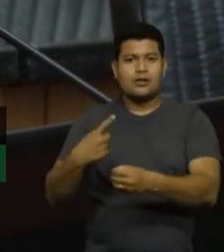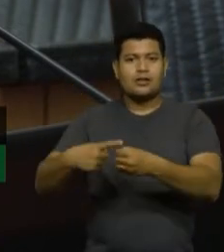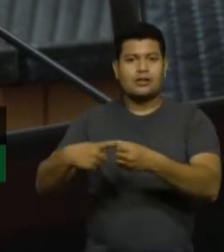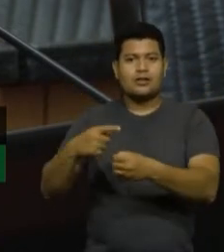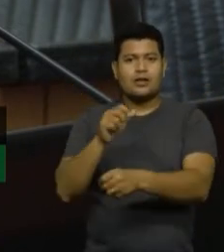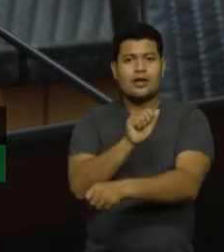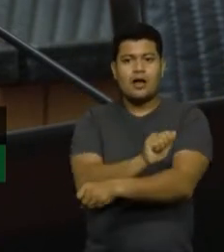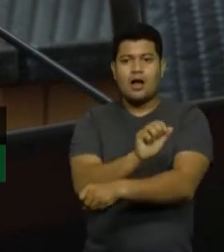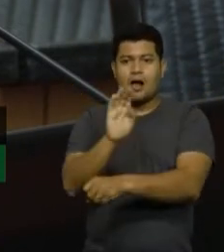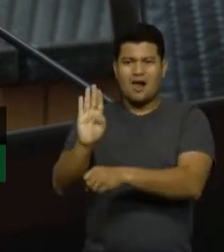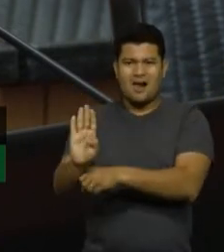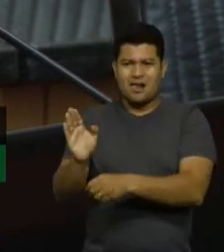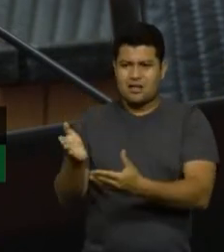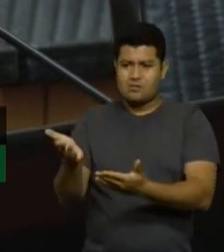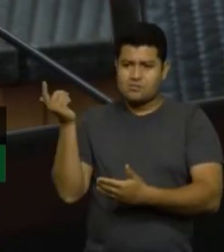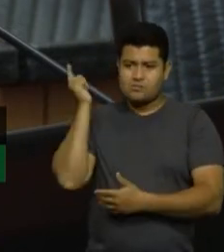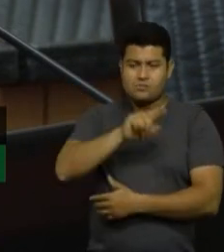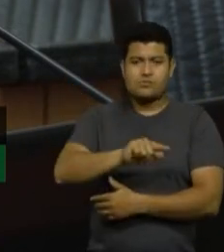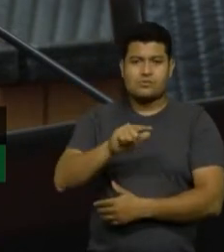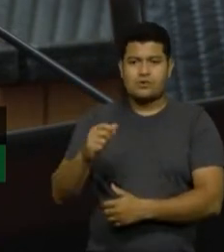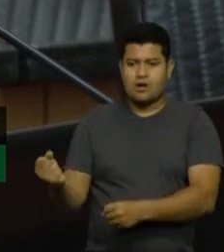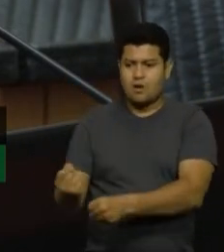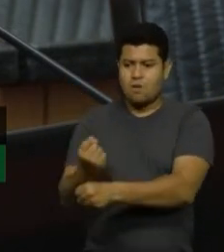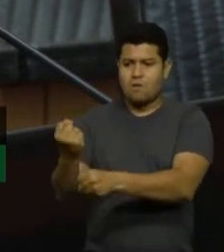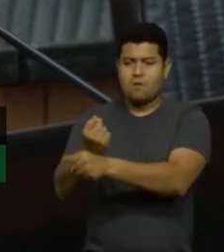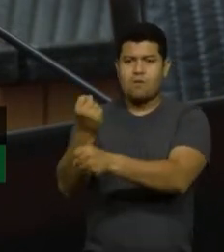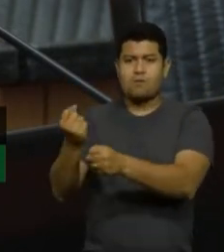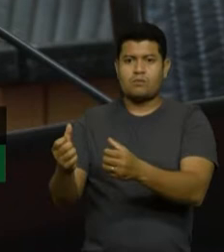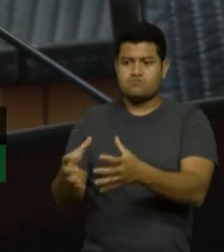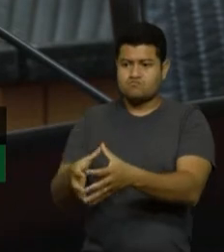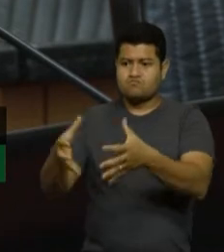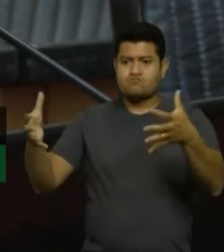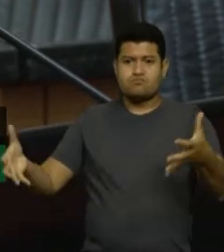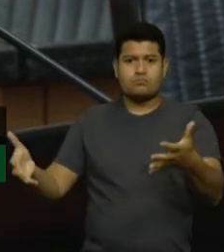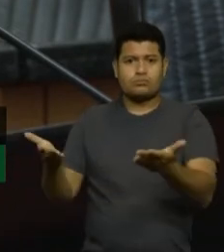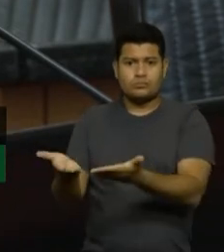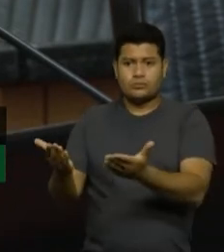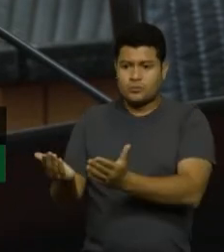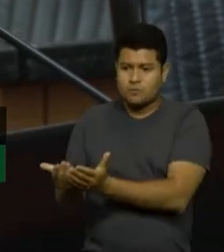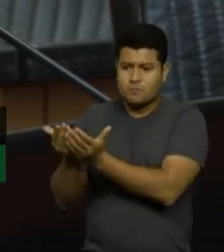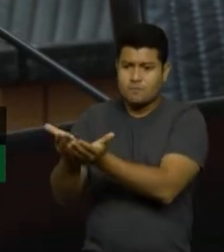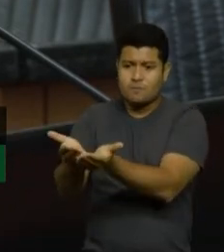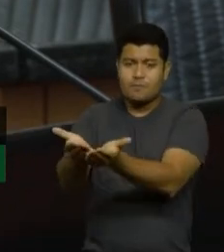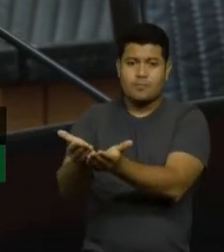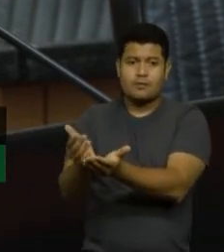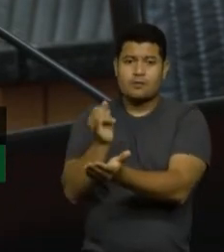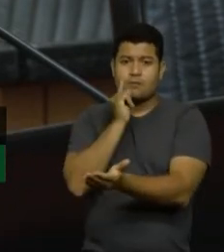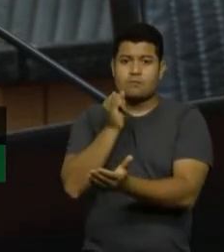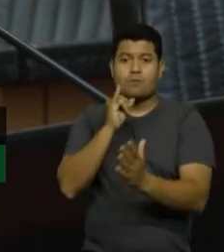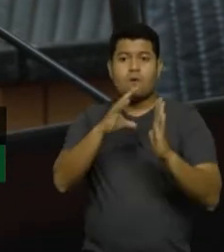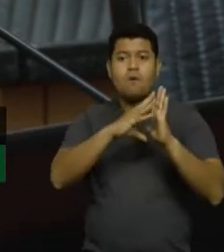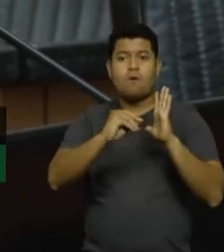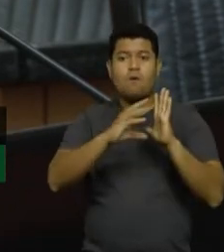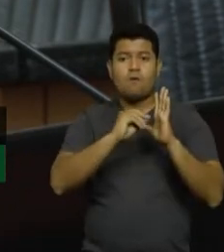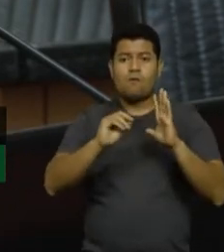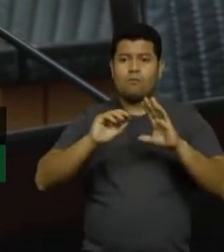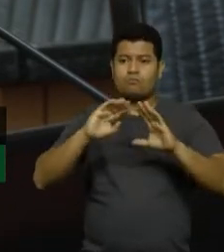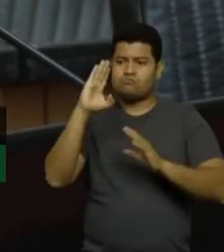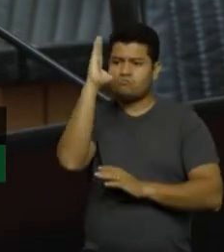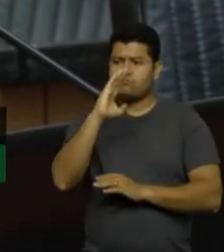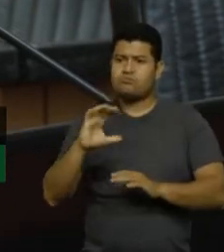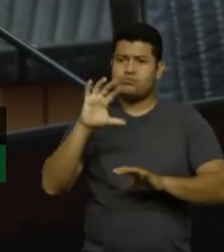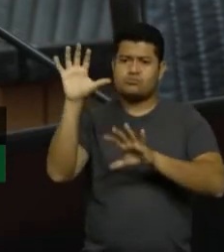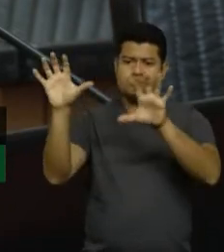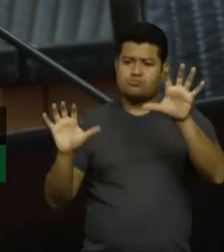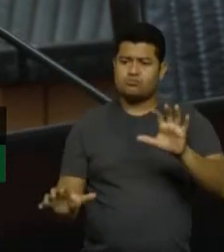hoje praticamente quase que pronto uma marina que vai servir de exemplo para o Brasil inteiro. Águas